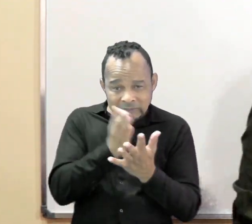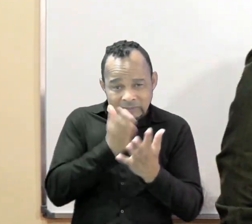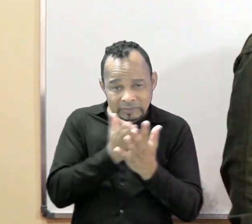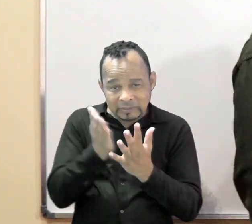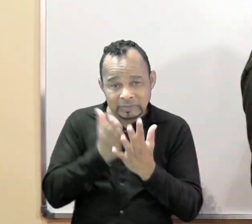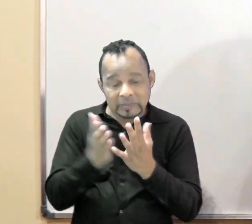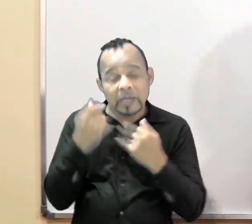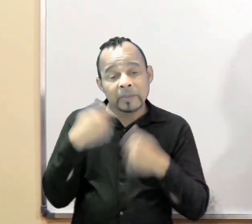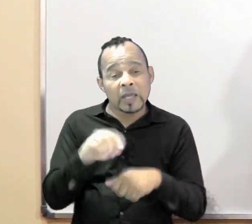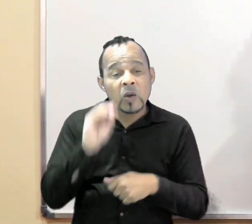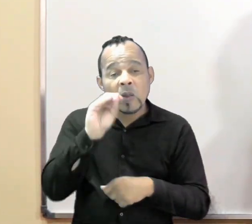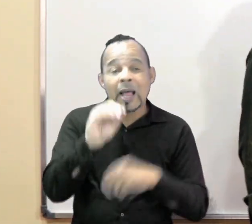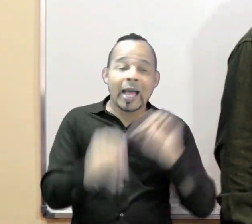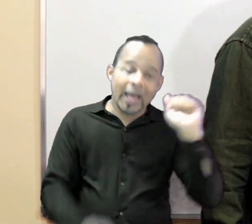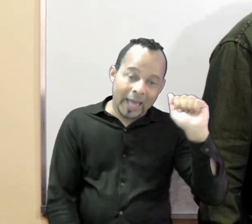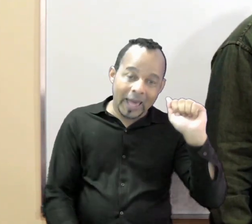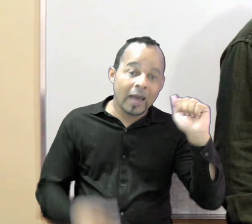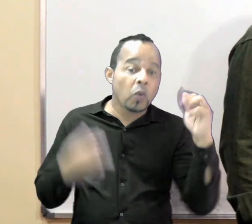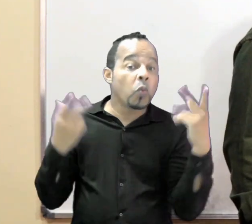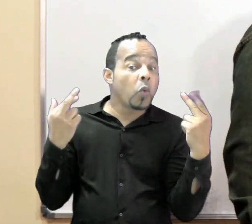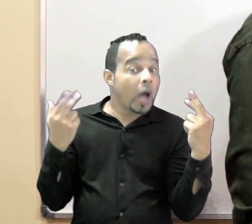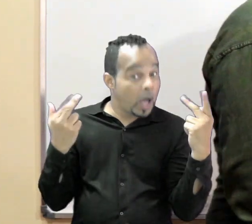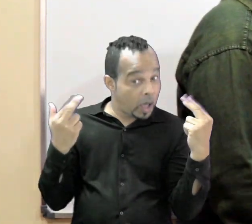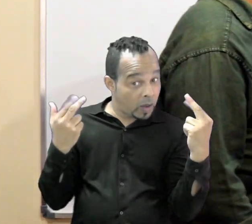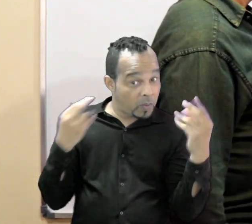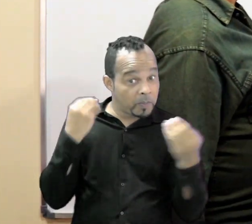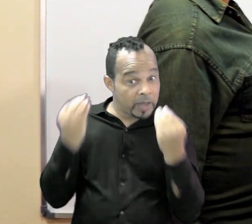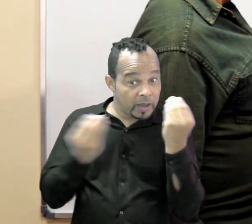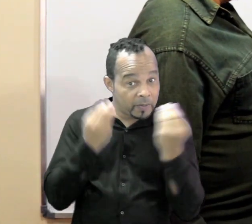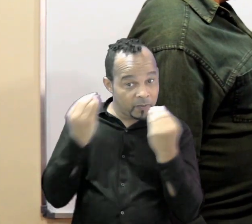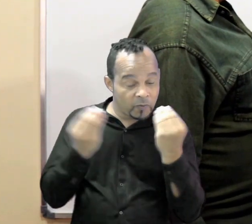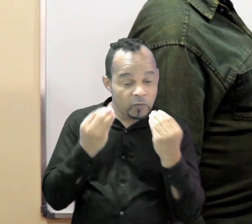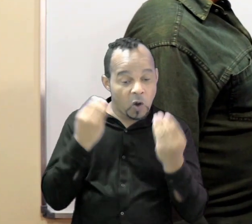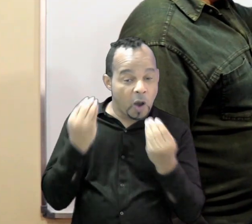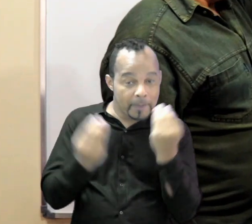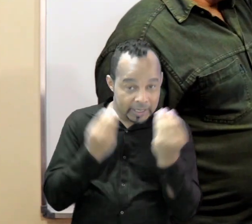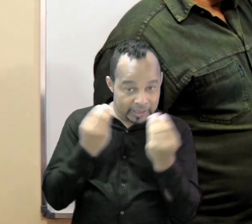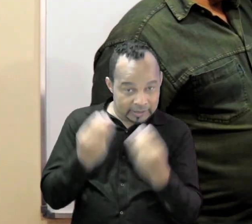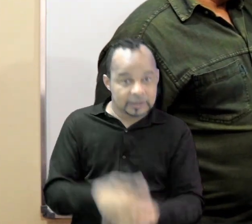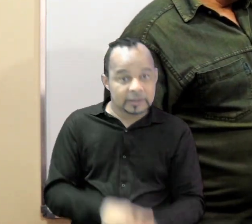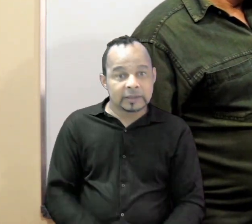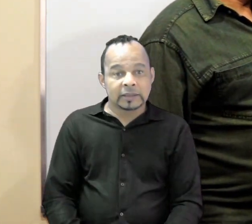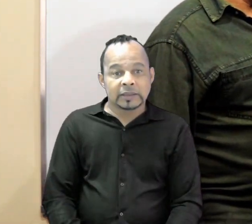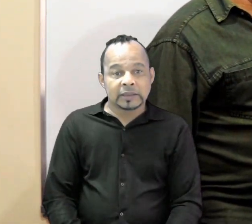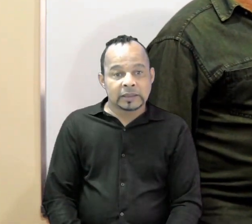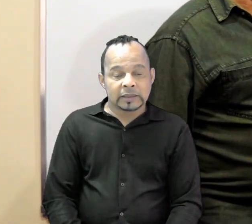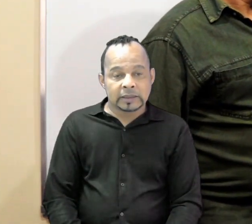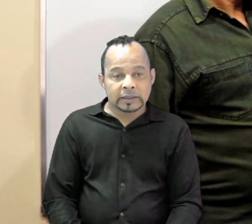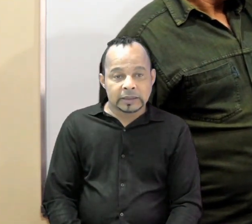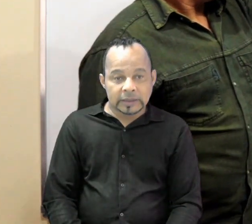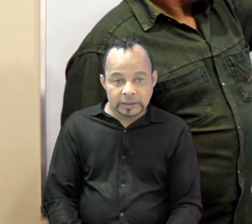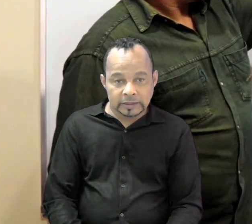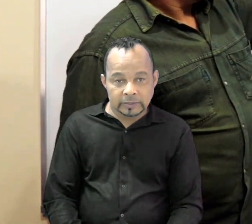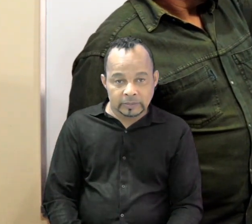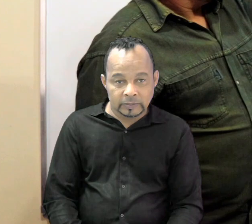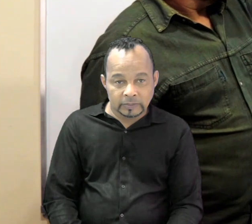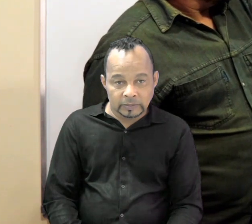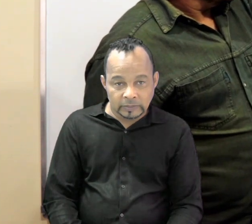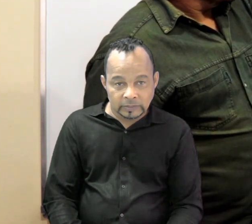precisaria representar o vetor A no mesmo formato. Neste caso, o A não tem